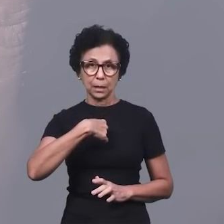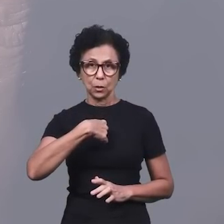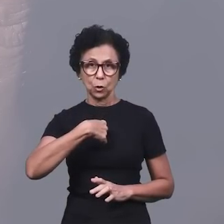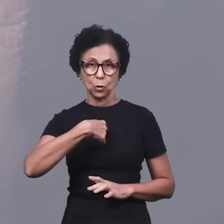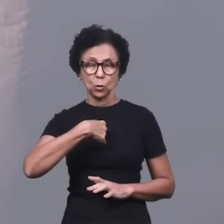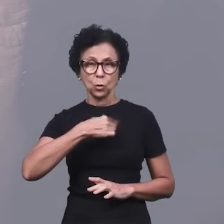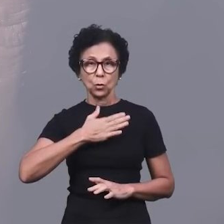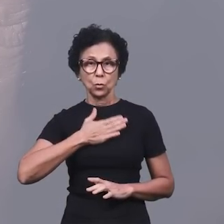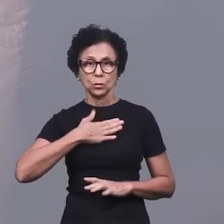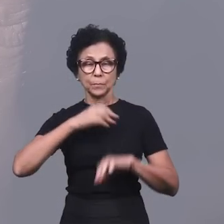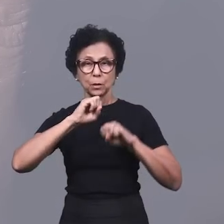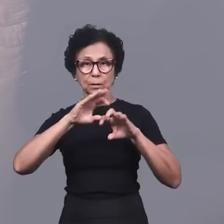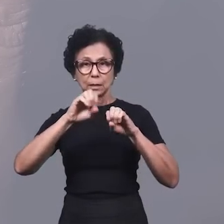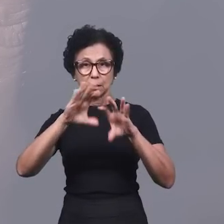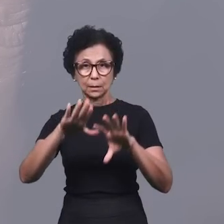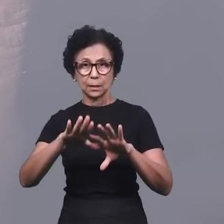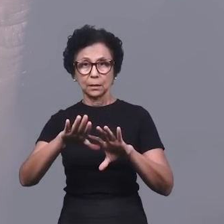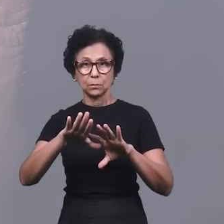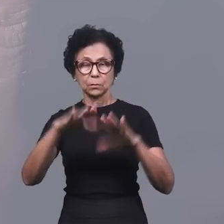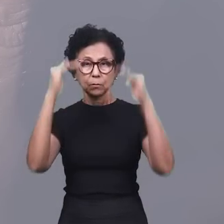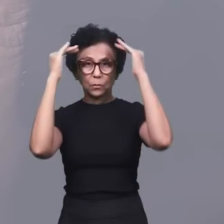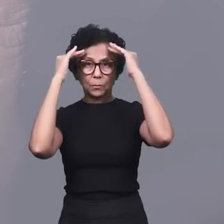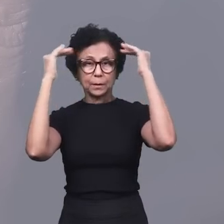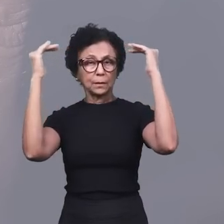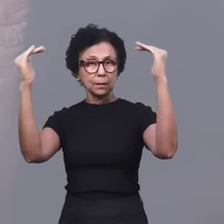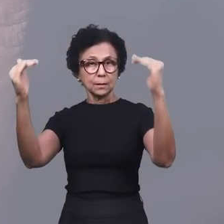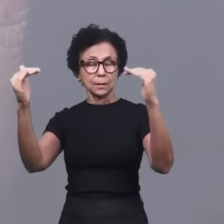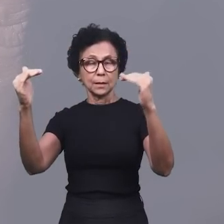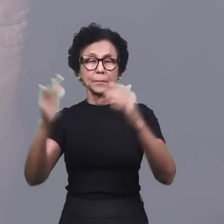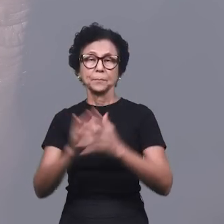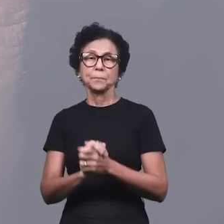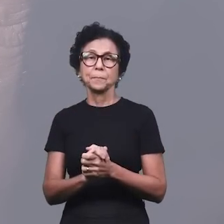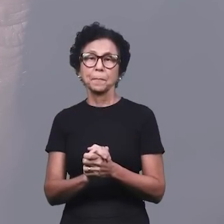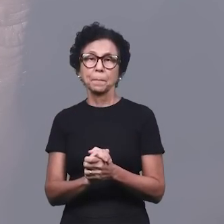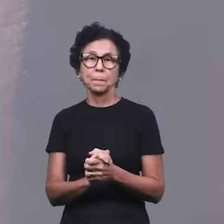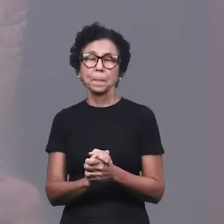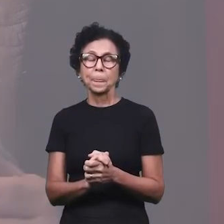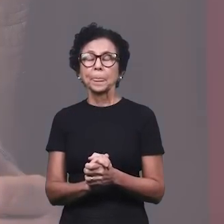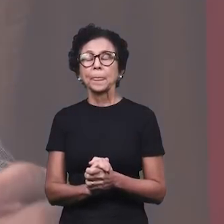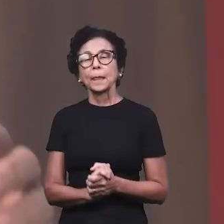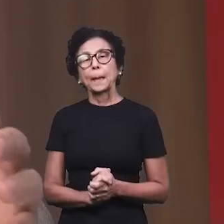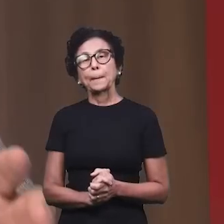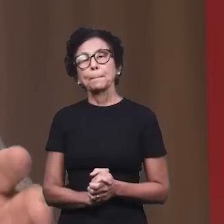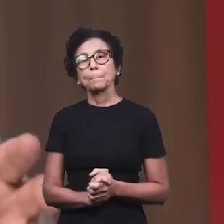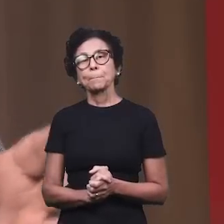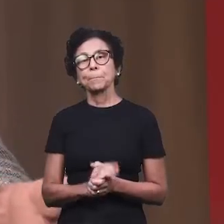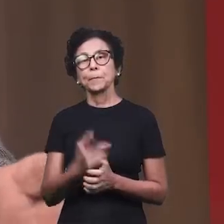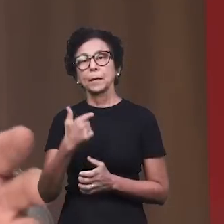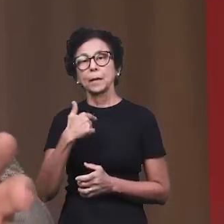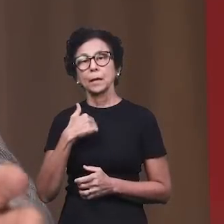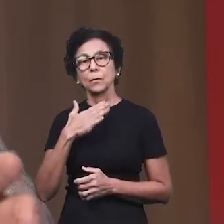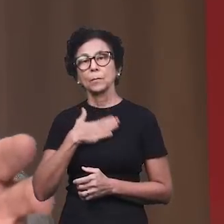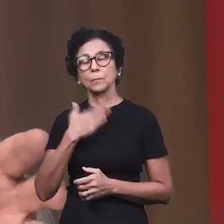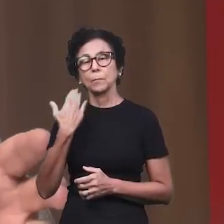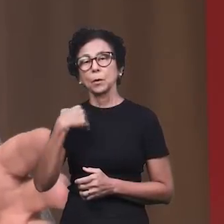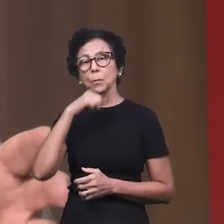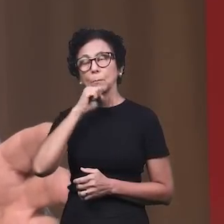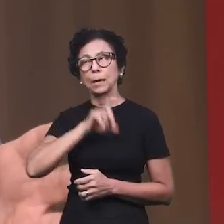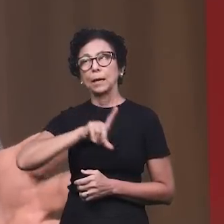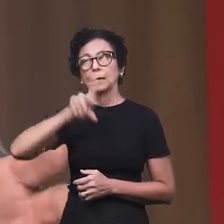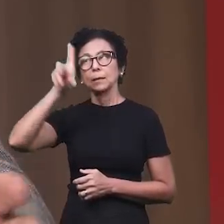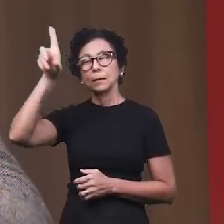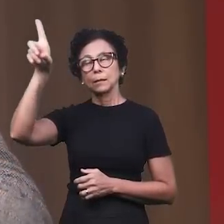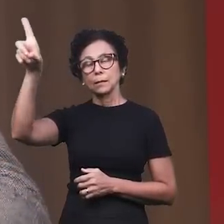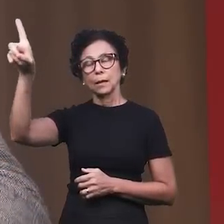Pai o amará, e viremos para ele, né? E faremos nele morada. Então nós somos morada de Deus,